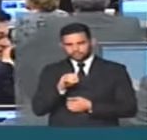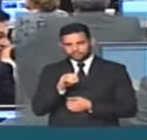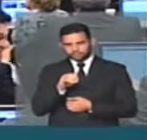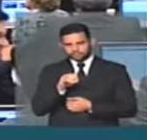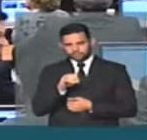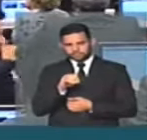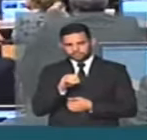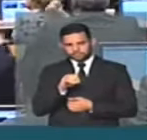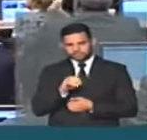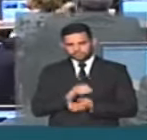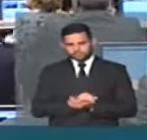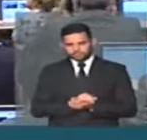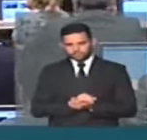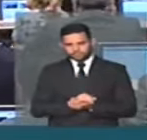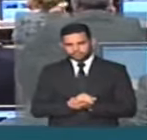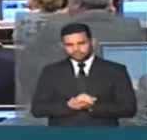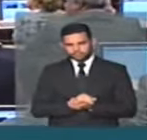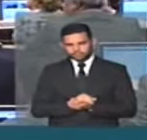Glauber.